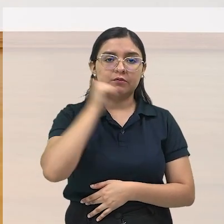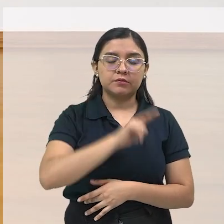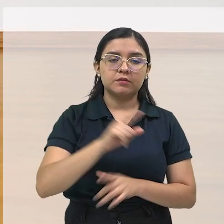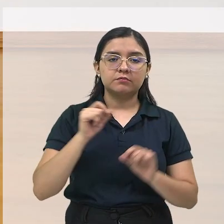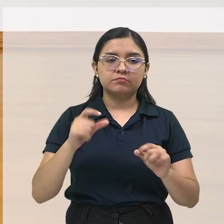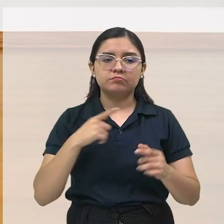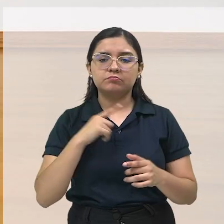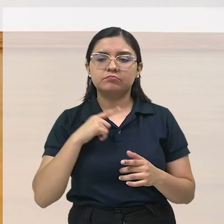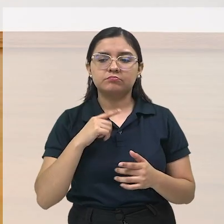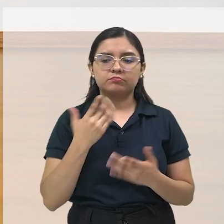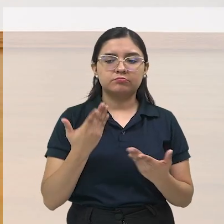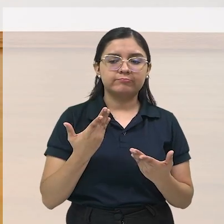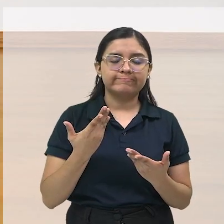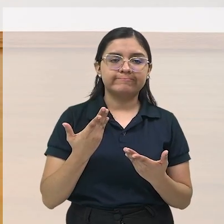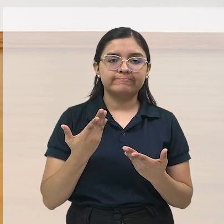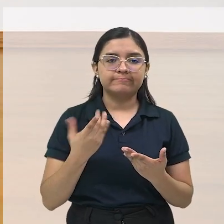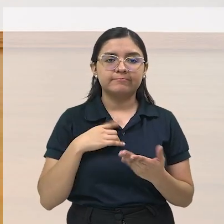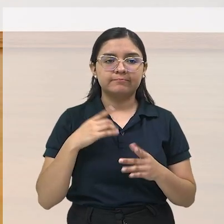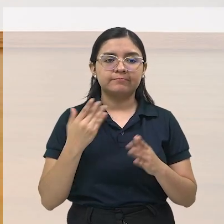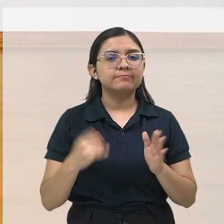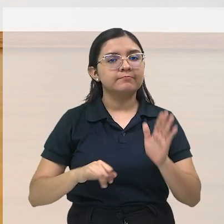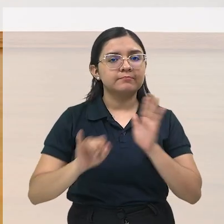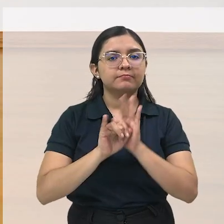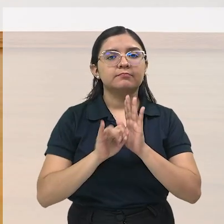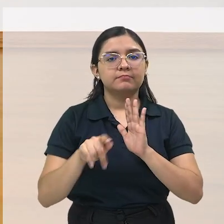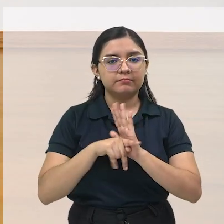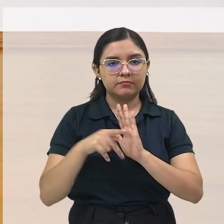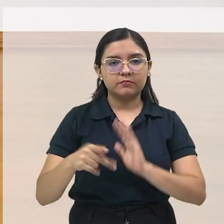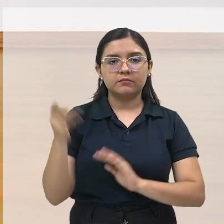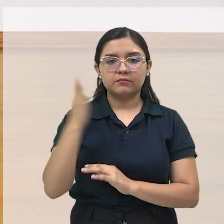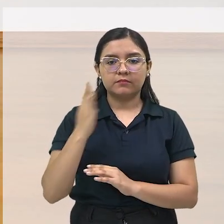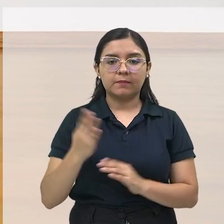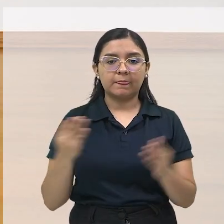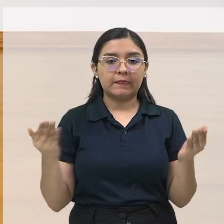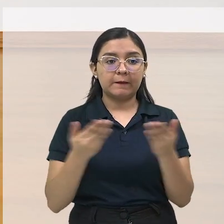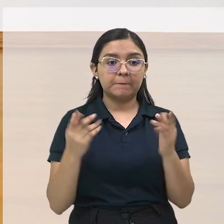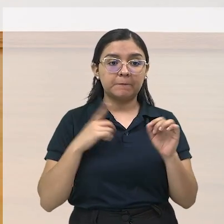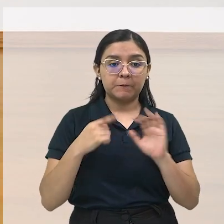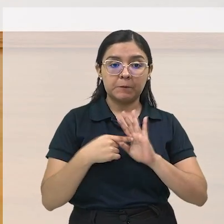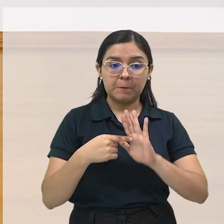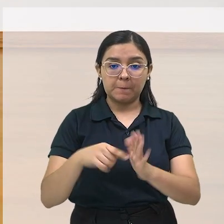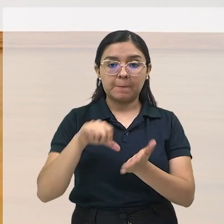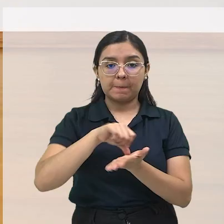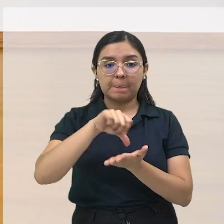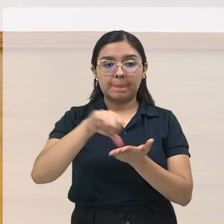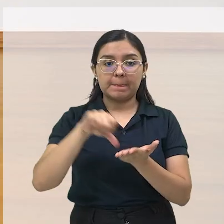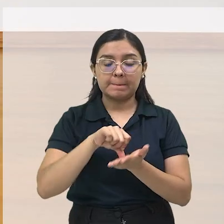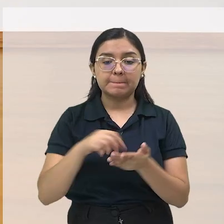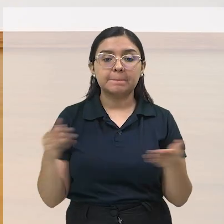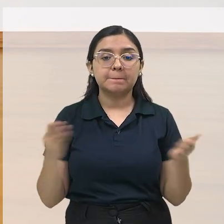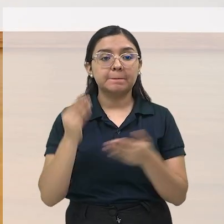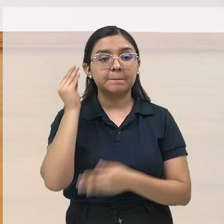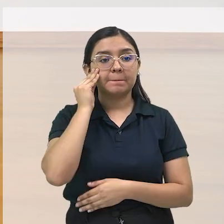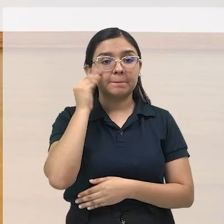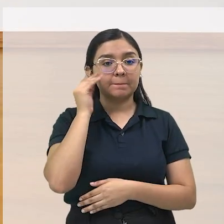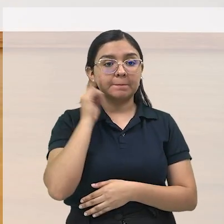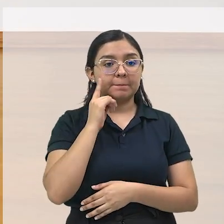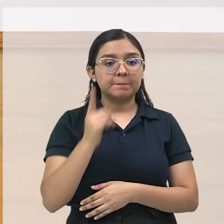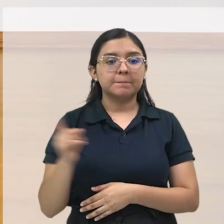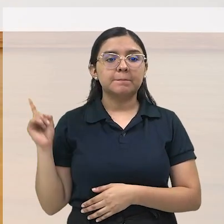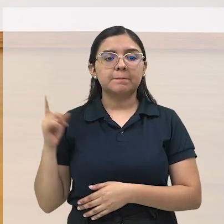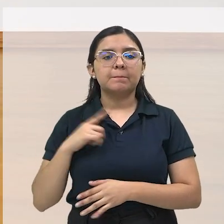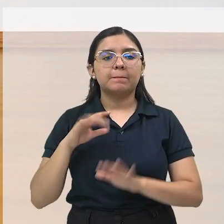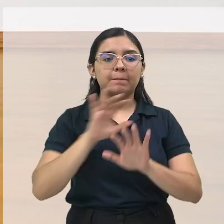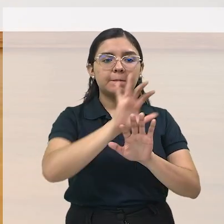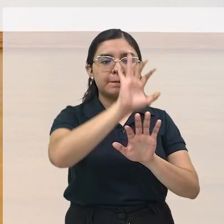se identificar com a nossa identidade brasileira. E a gente vai trazer o nosso mapa de volta, e agora a gente vai observar bem o que